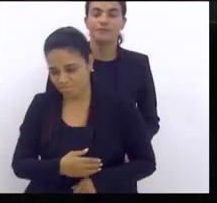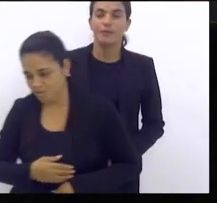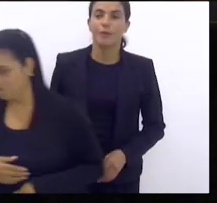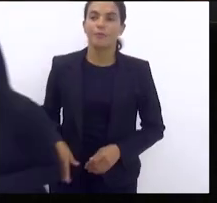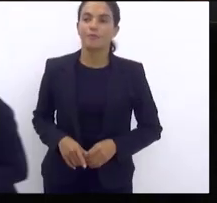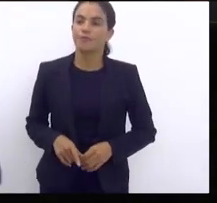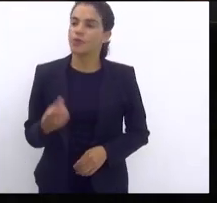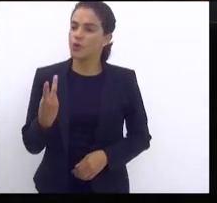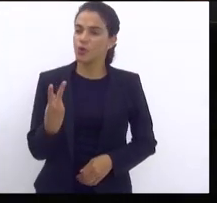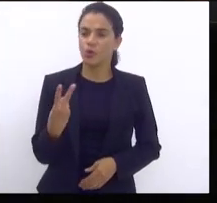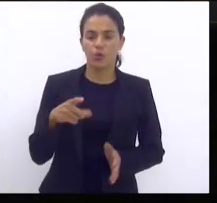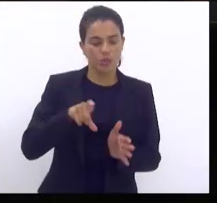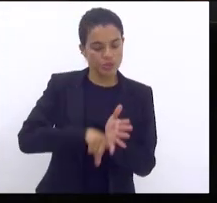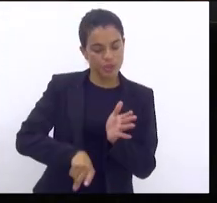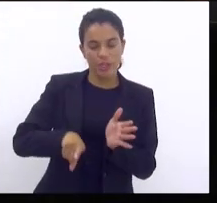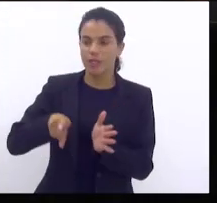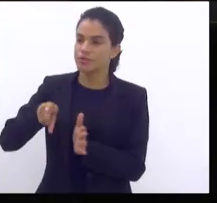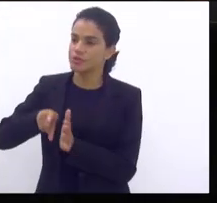taxas